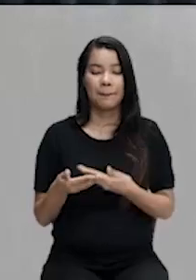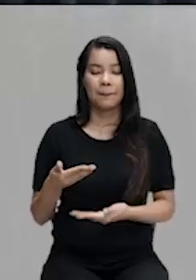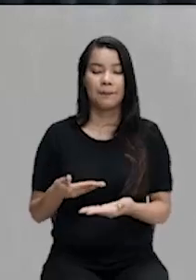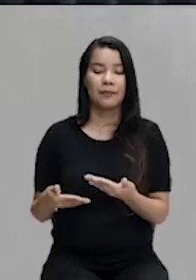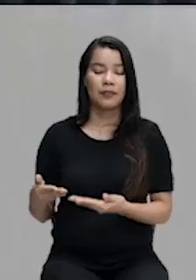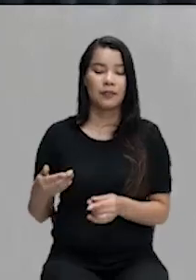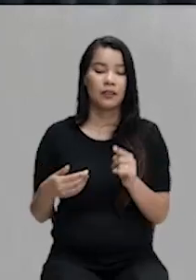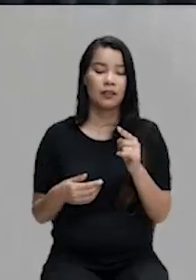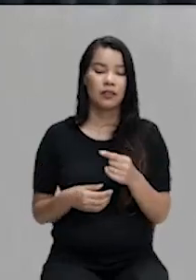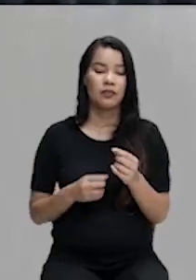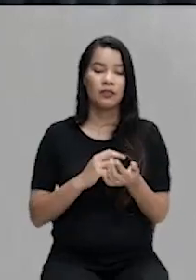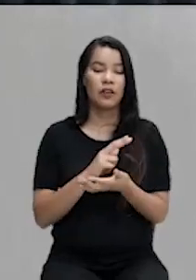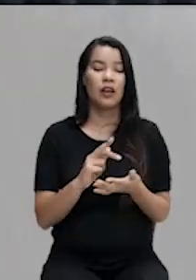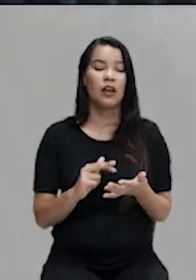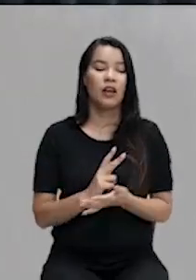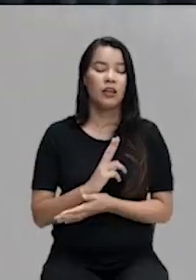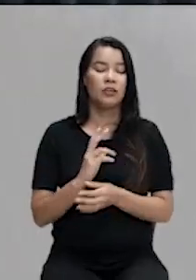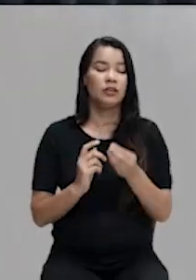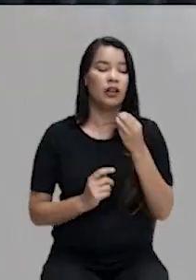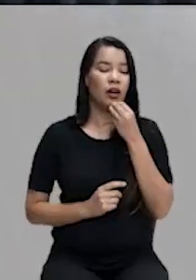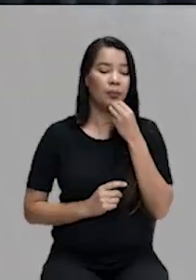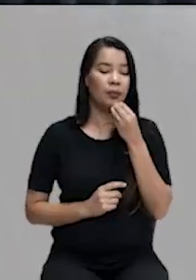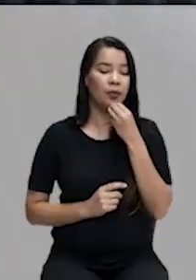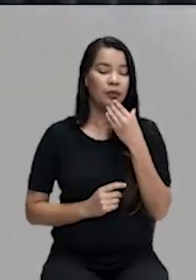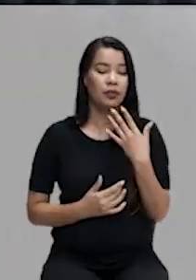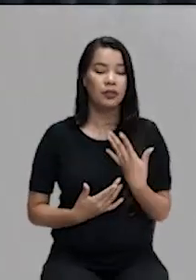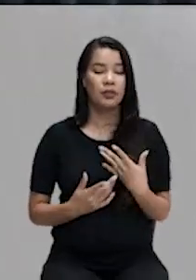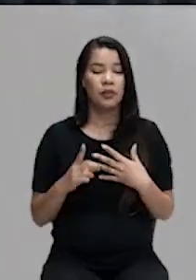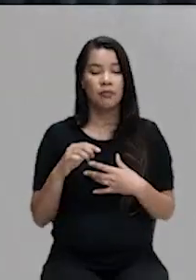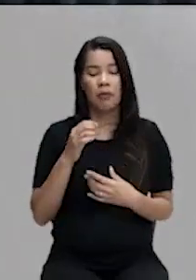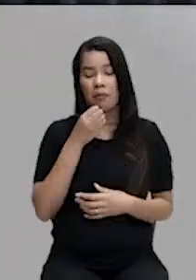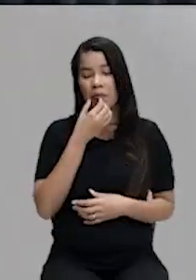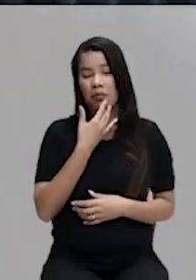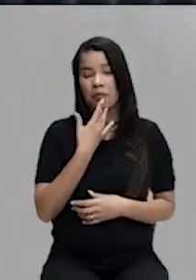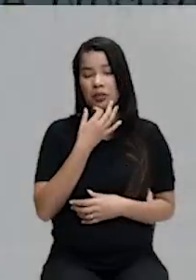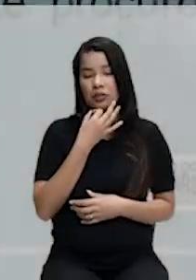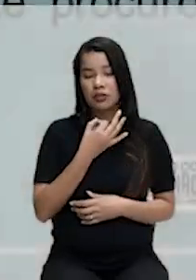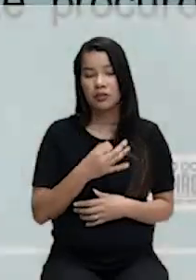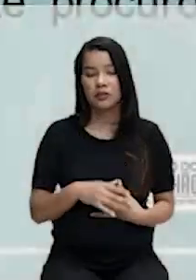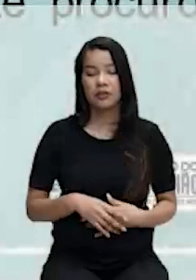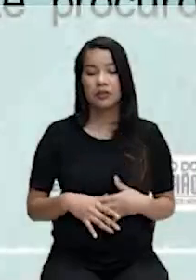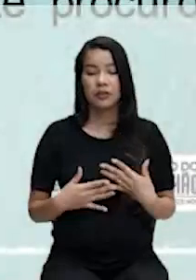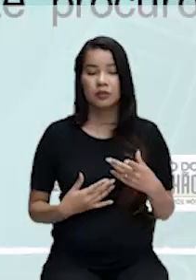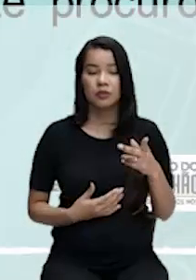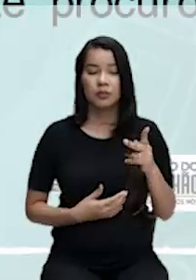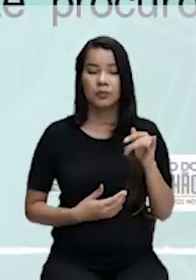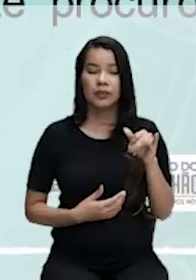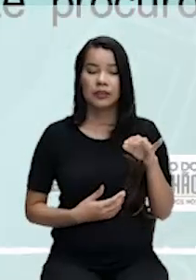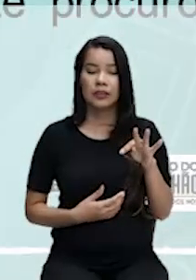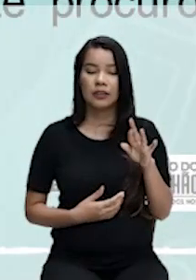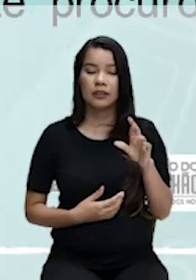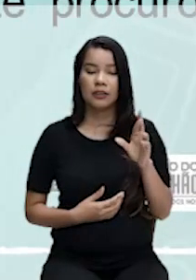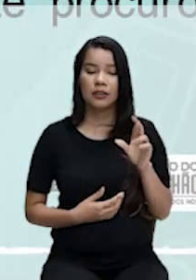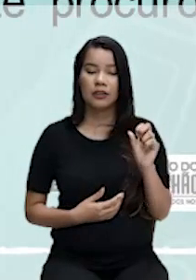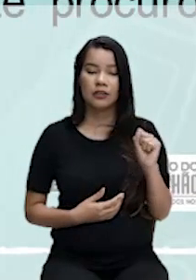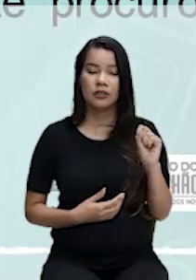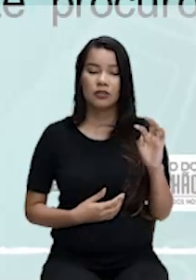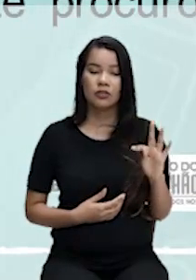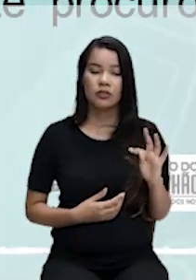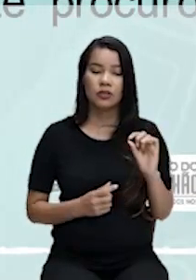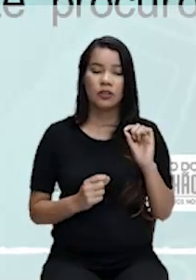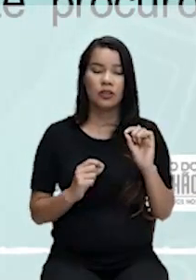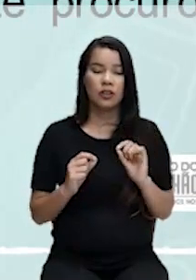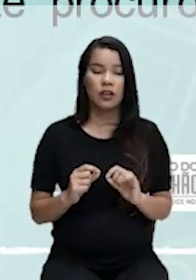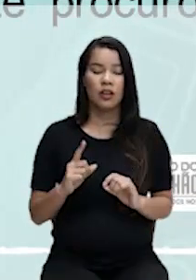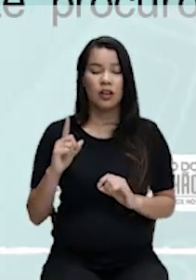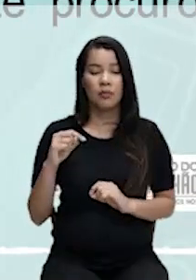vocês várias oportunidades. Então, o LinkedIn é uma boa dica. O Pinterest é uma rede social de fotos que traz o conceito